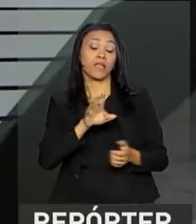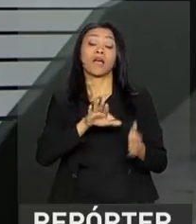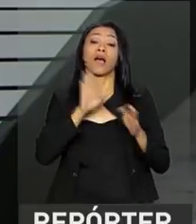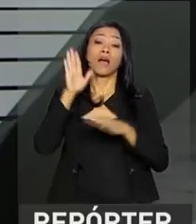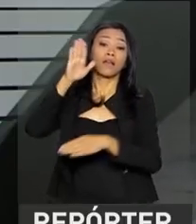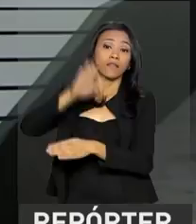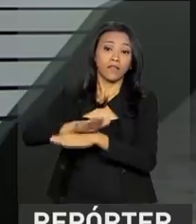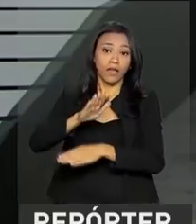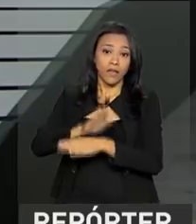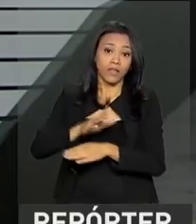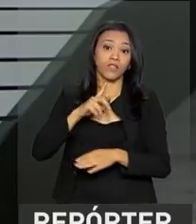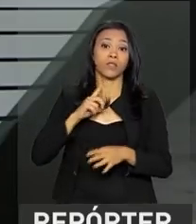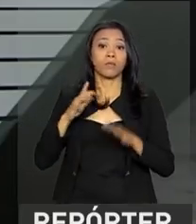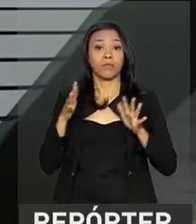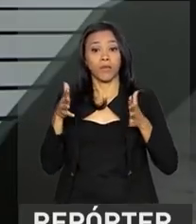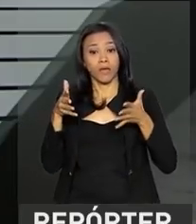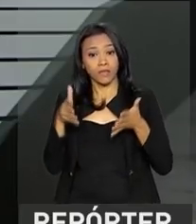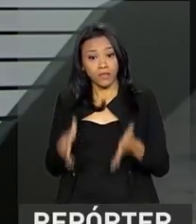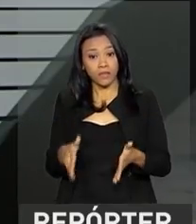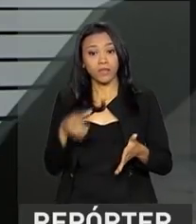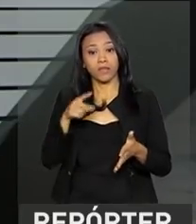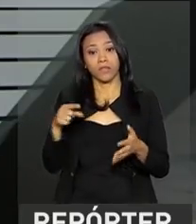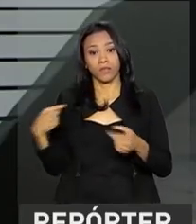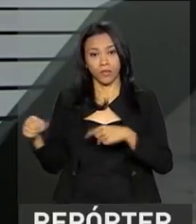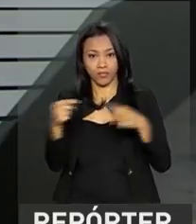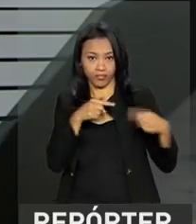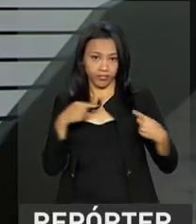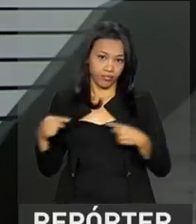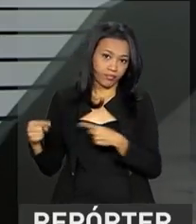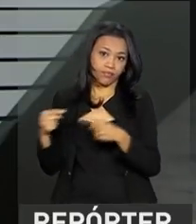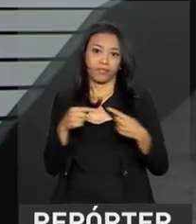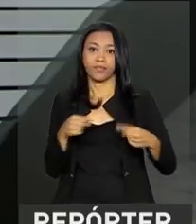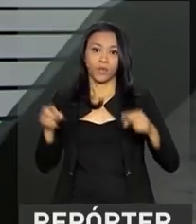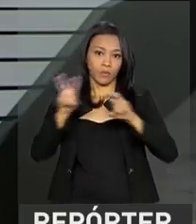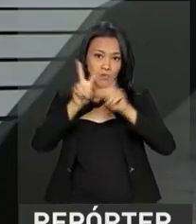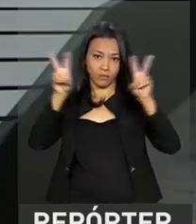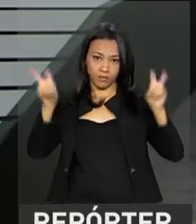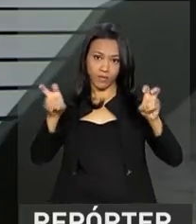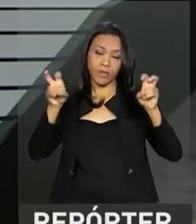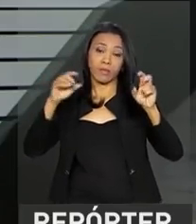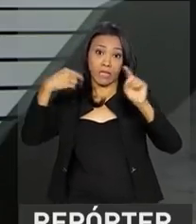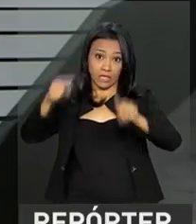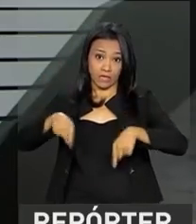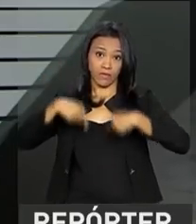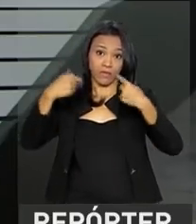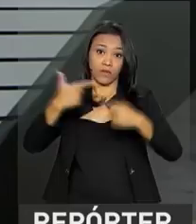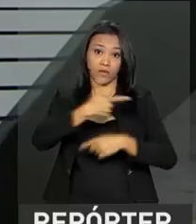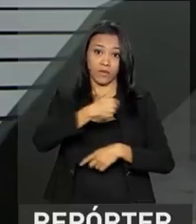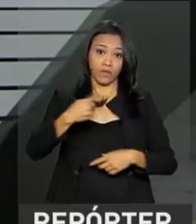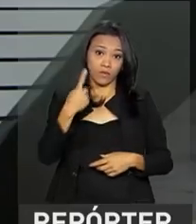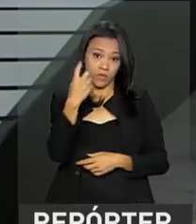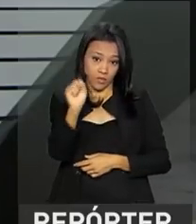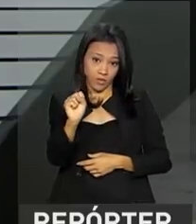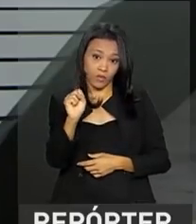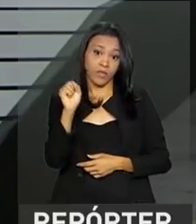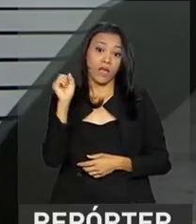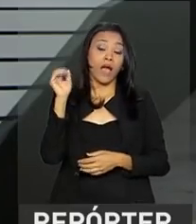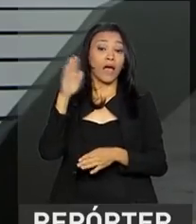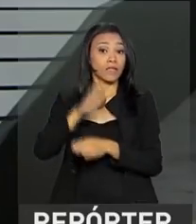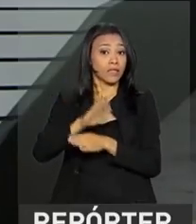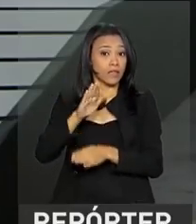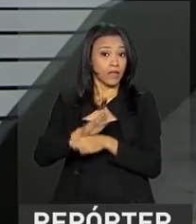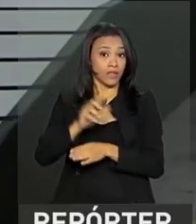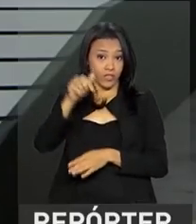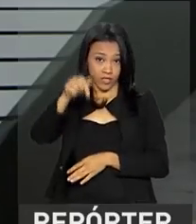encerramento do evento correio debate desafios 2018 e no início da ii no final da tarde aqui no